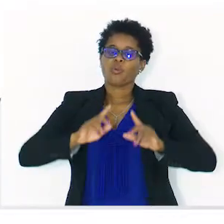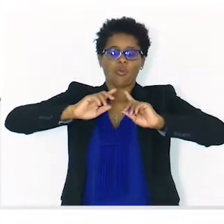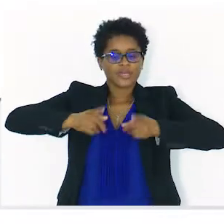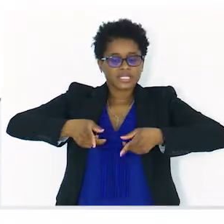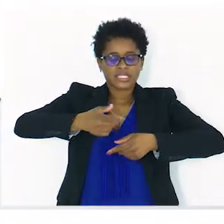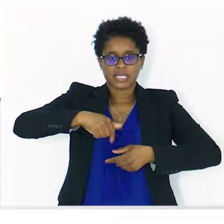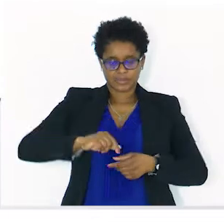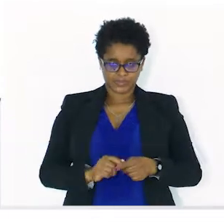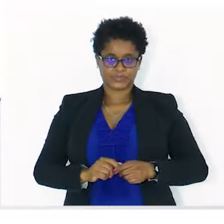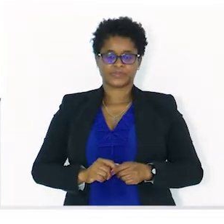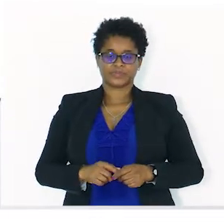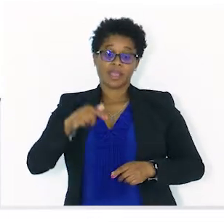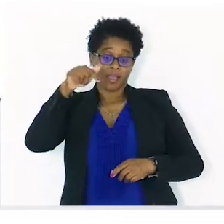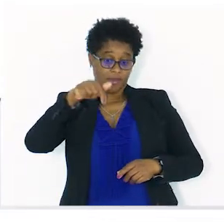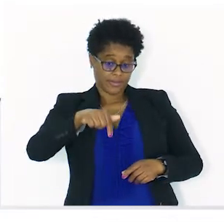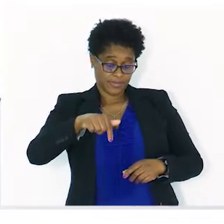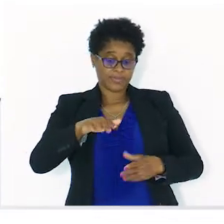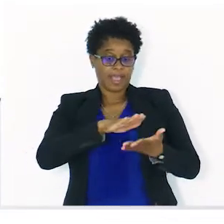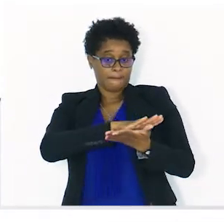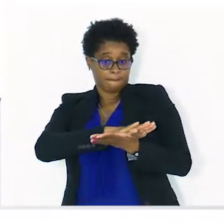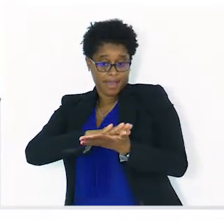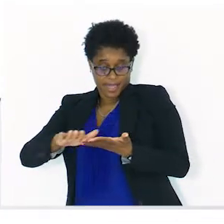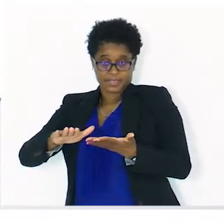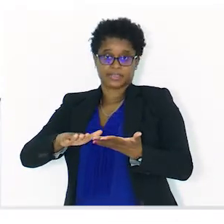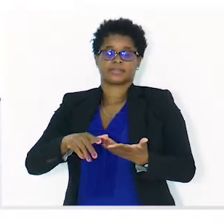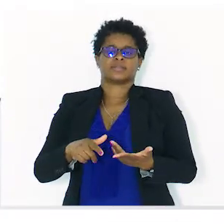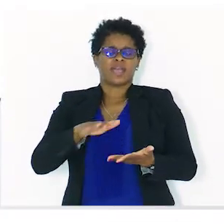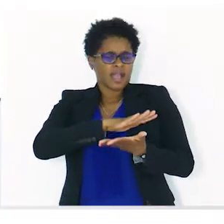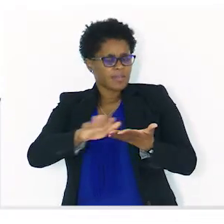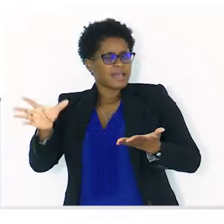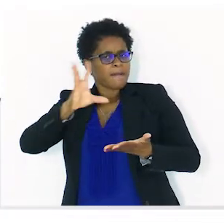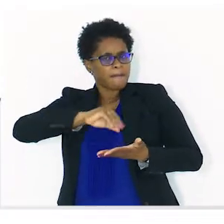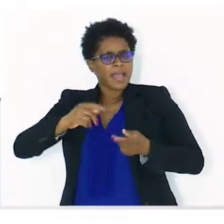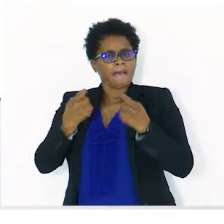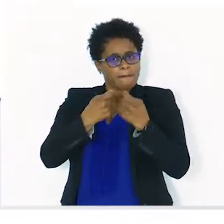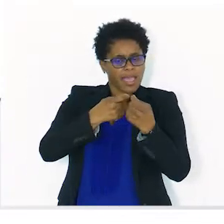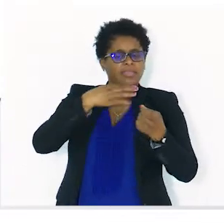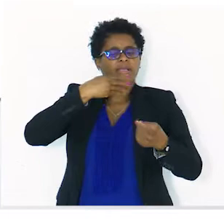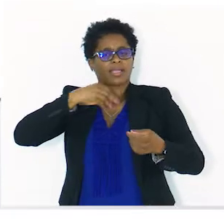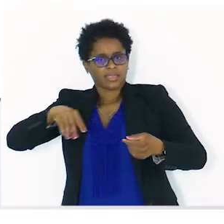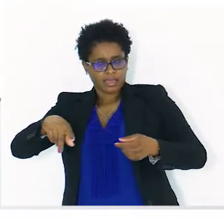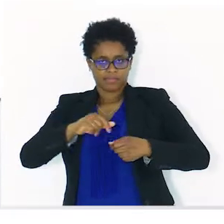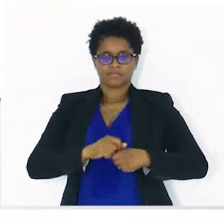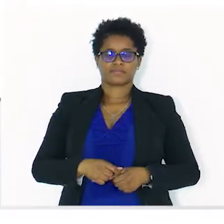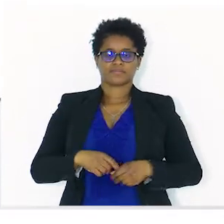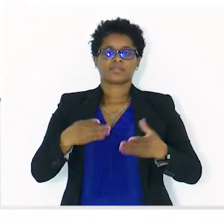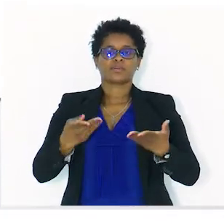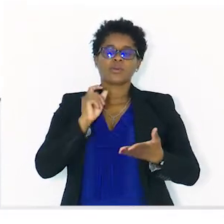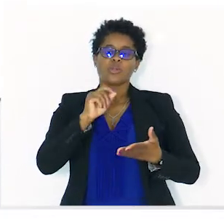Comecemos aqui na base, que é a camada que está mais próxima da superfície terrestre, que é